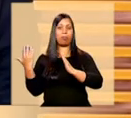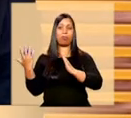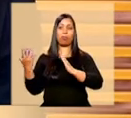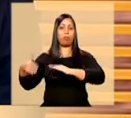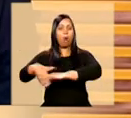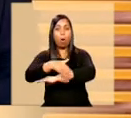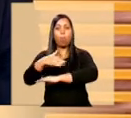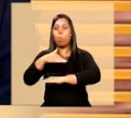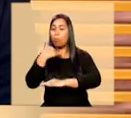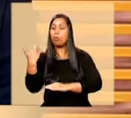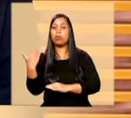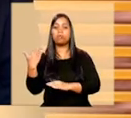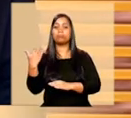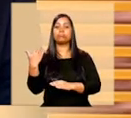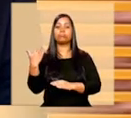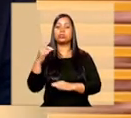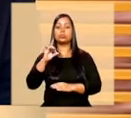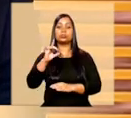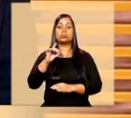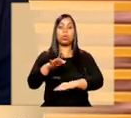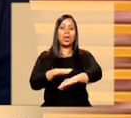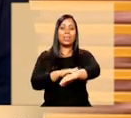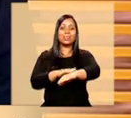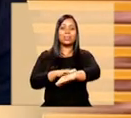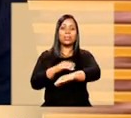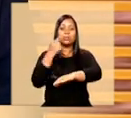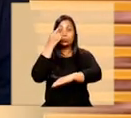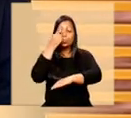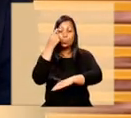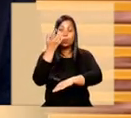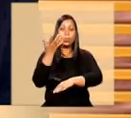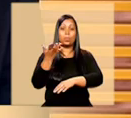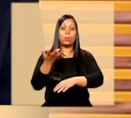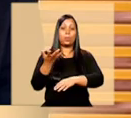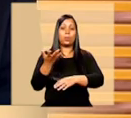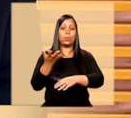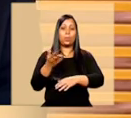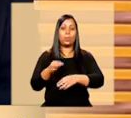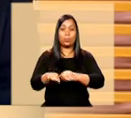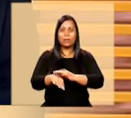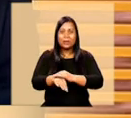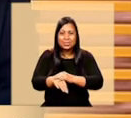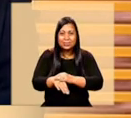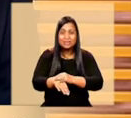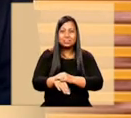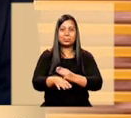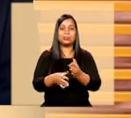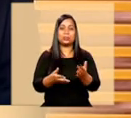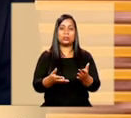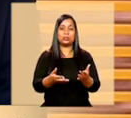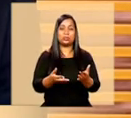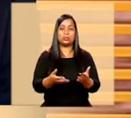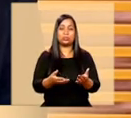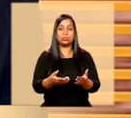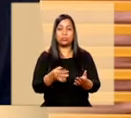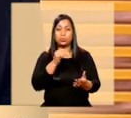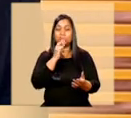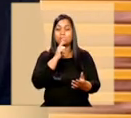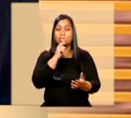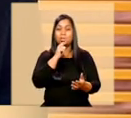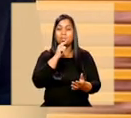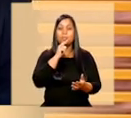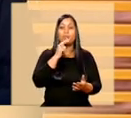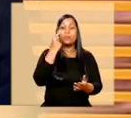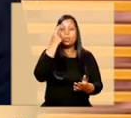casa, morre em via pública, na rua, ele só pode doar tecido. Então, o tecido, como não é muito vascularizado, como não